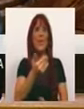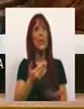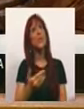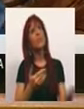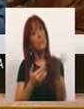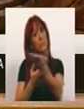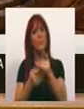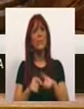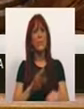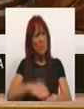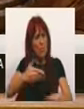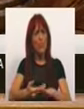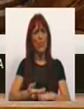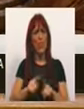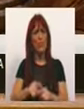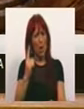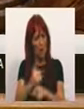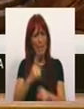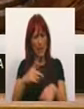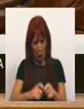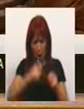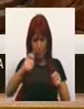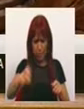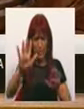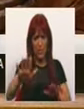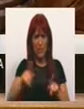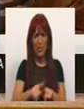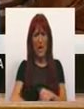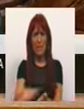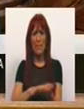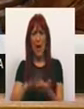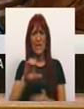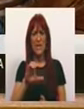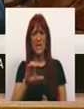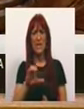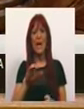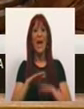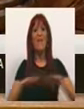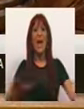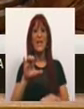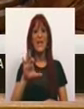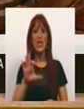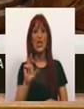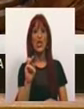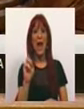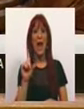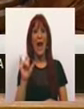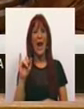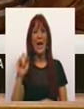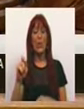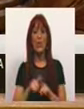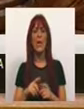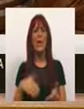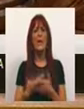fosse reforçada mantida prolongava a fase charlie contou em entregar máxima de utilização